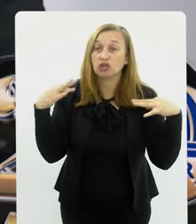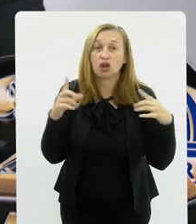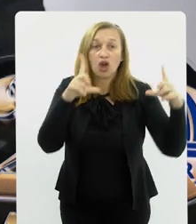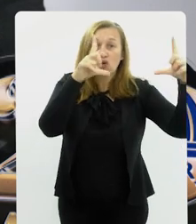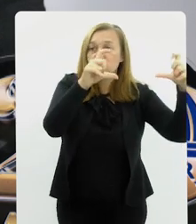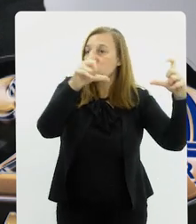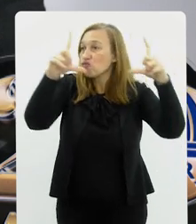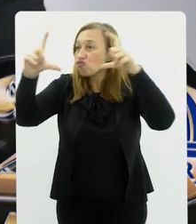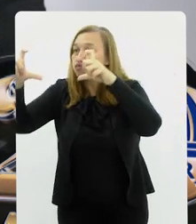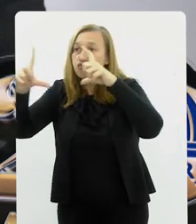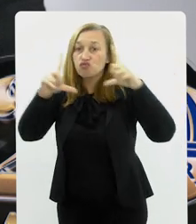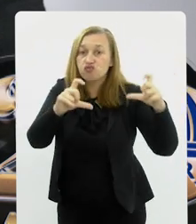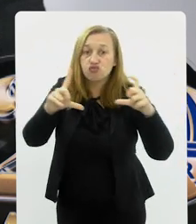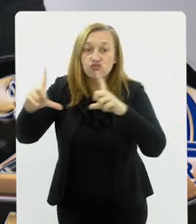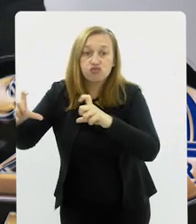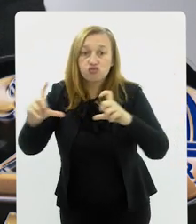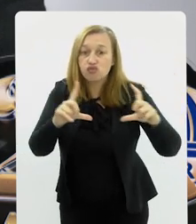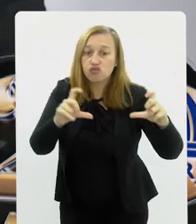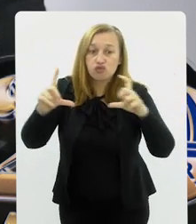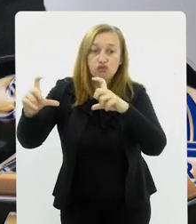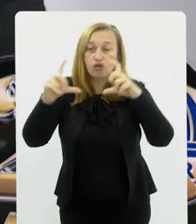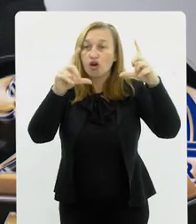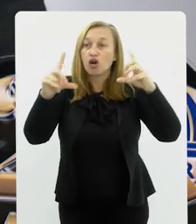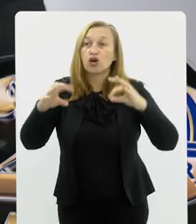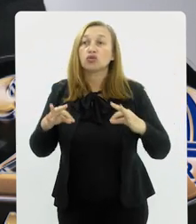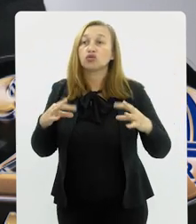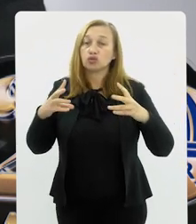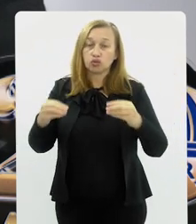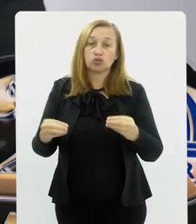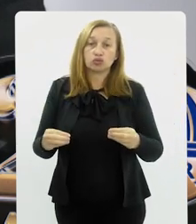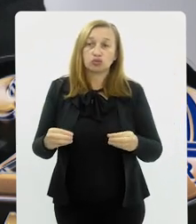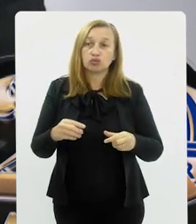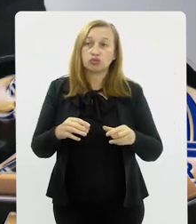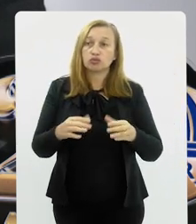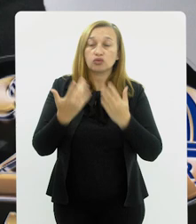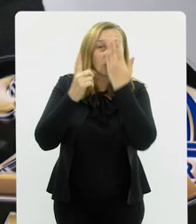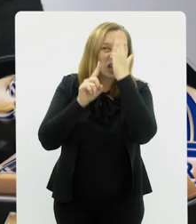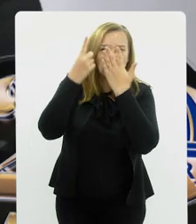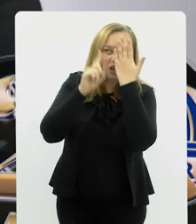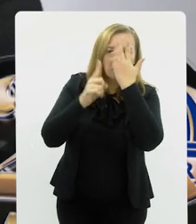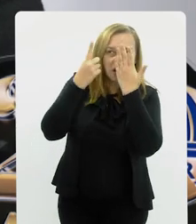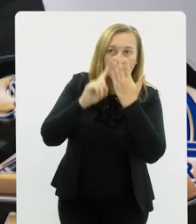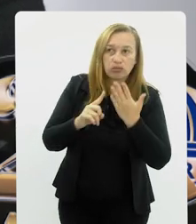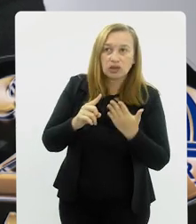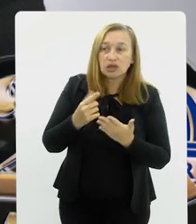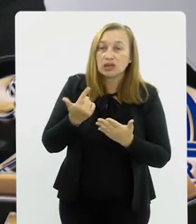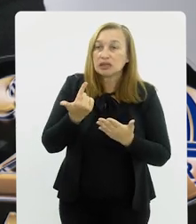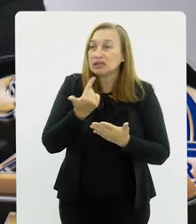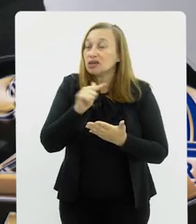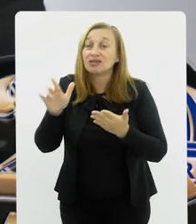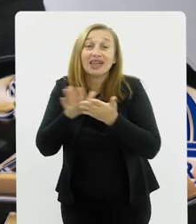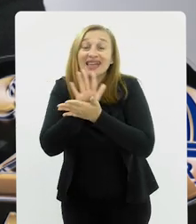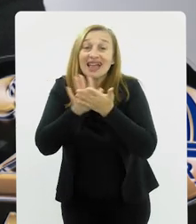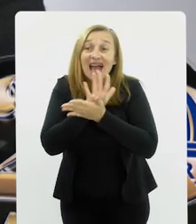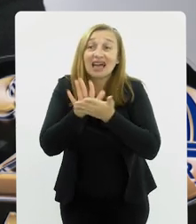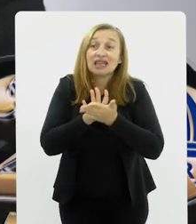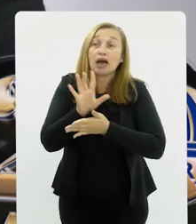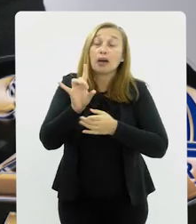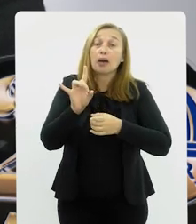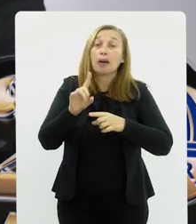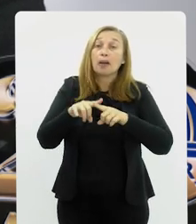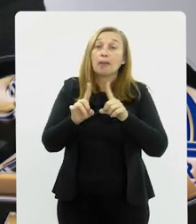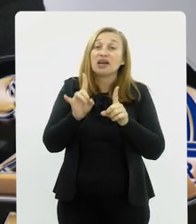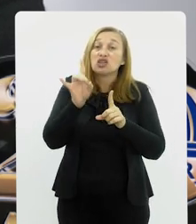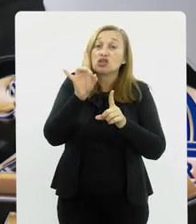de turismo, e os turistas fotografando duas arquibancadas de cimento. Não tem nenhuma pena ali, não tem nada,